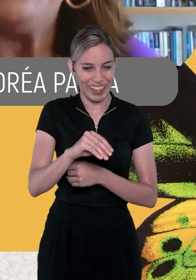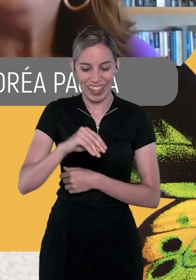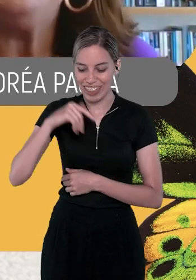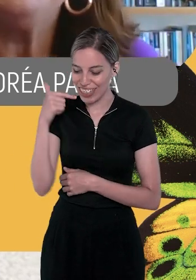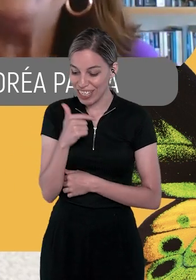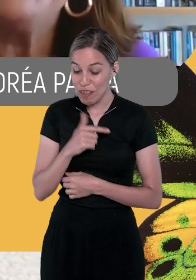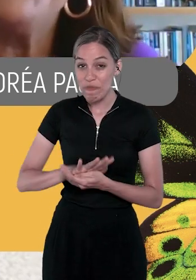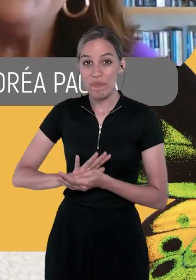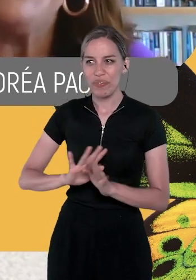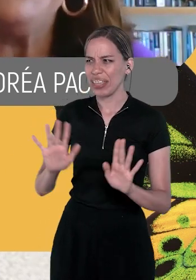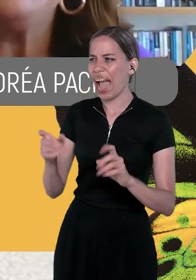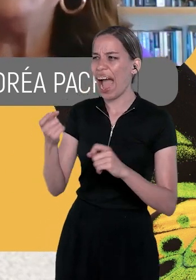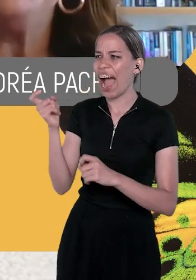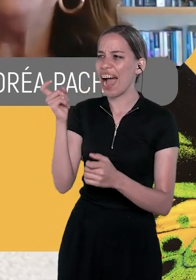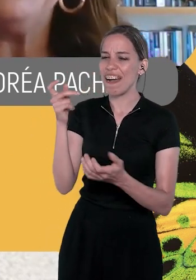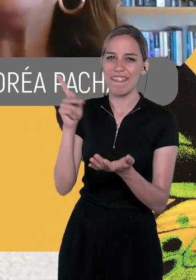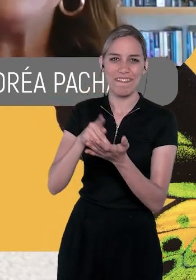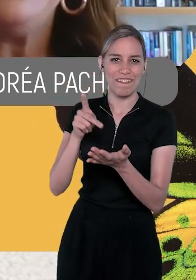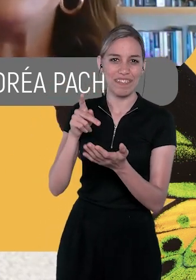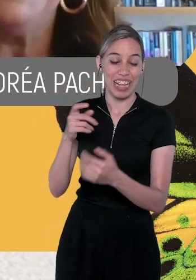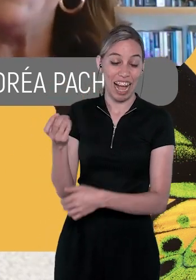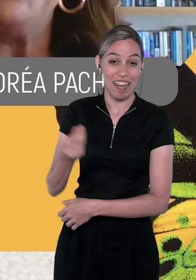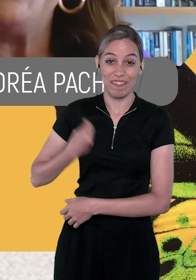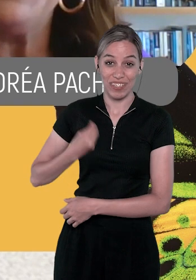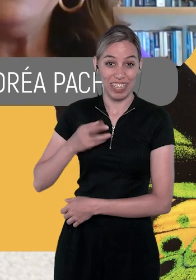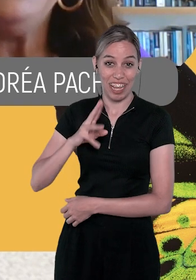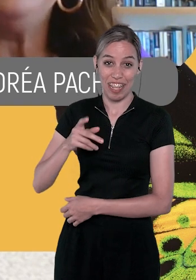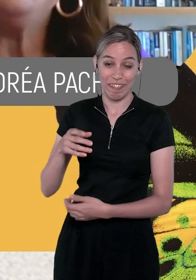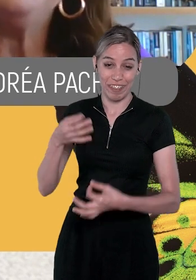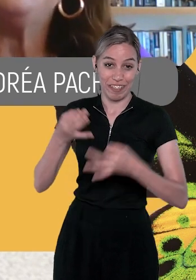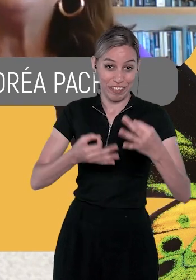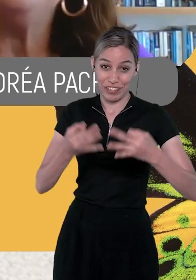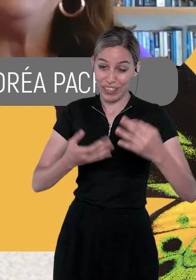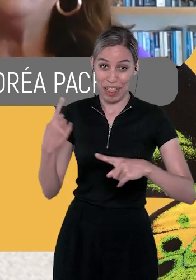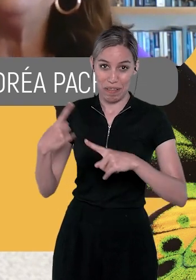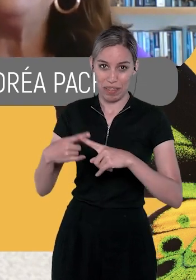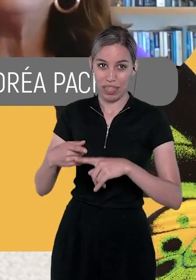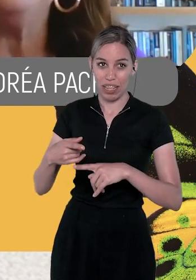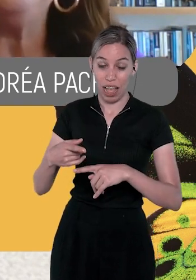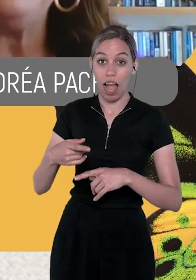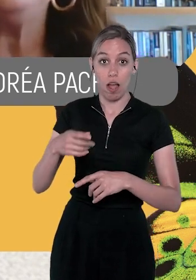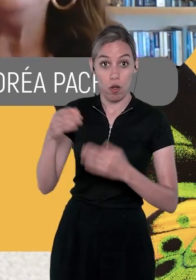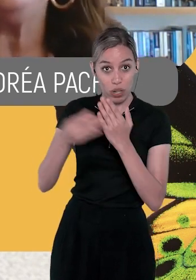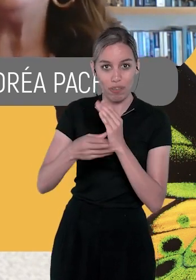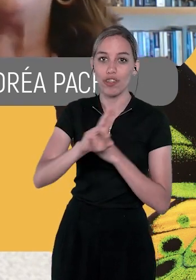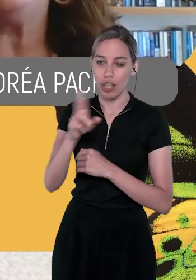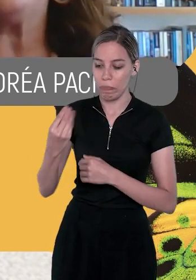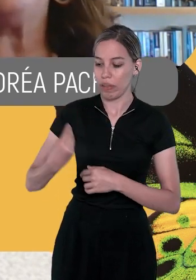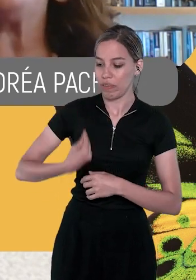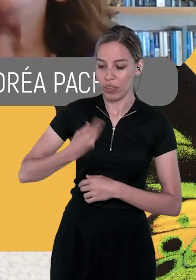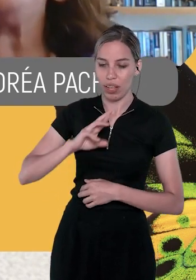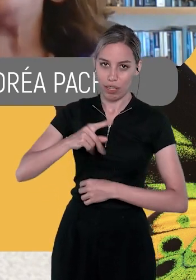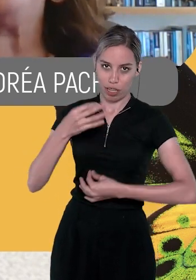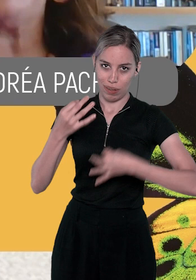Afonso, A Vida Não É Justa, esse ano, completa 10 anos. E A Vida Não É Justa é um livro de ficção a partir de histórias